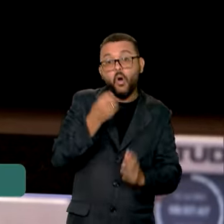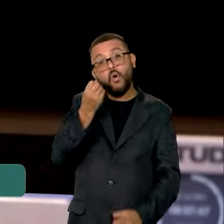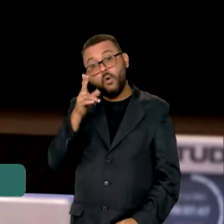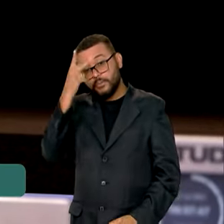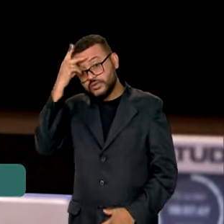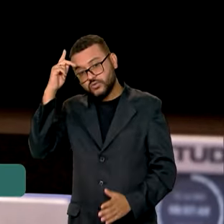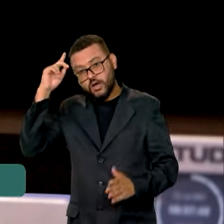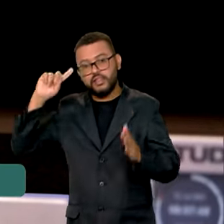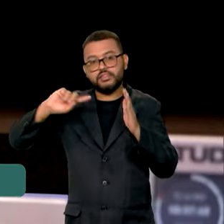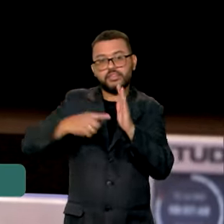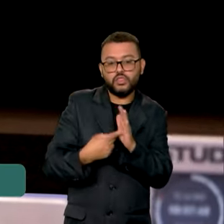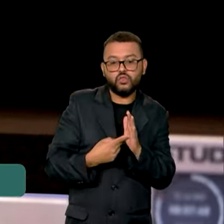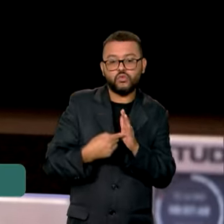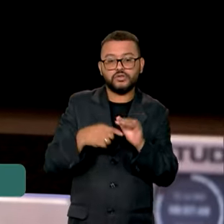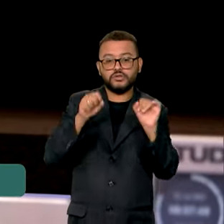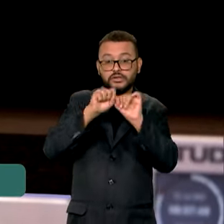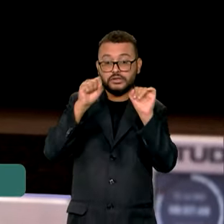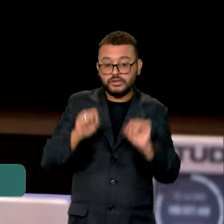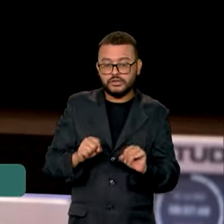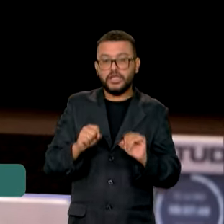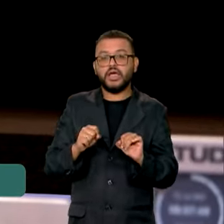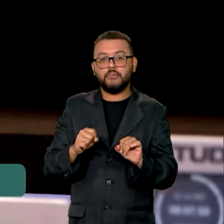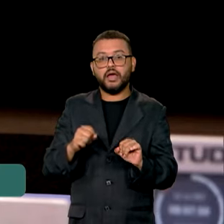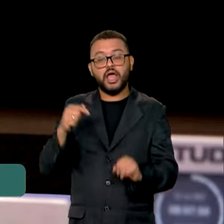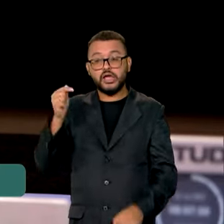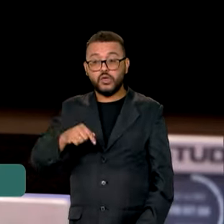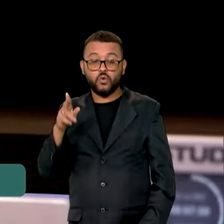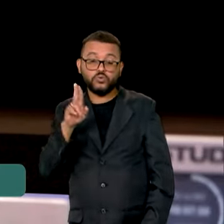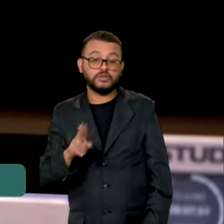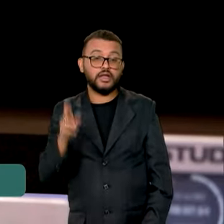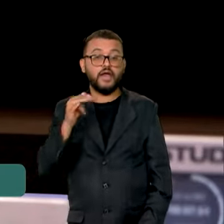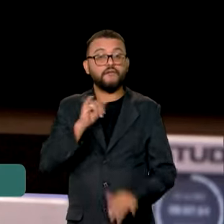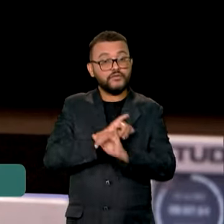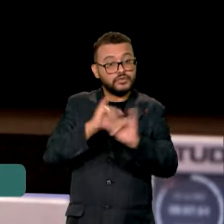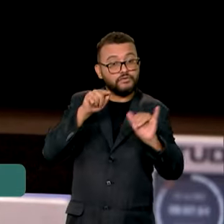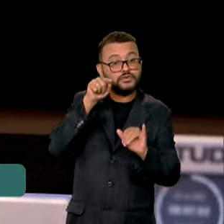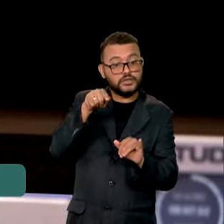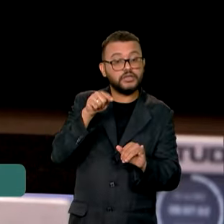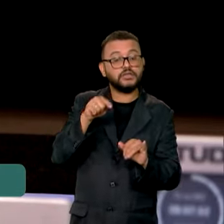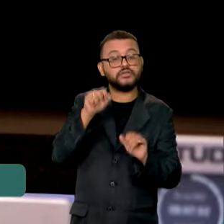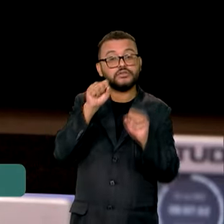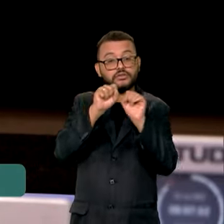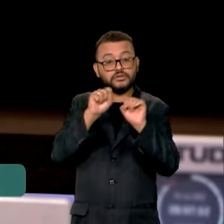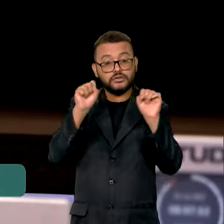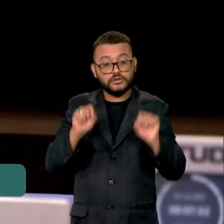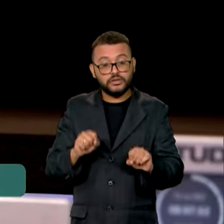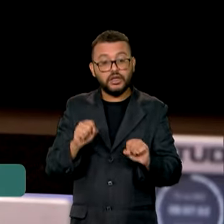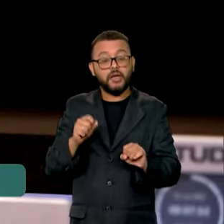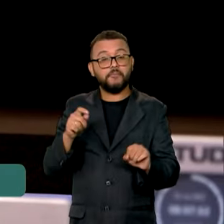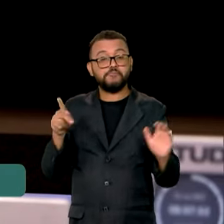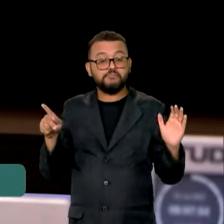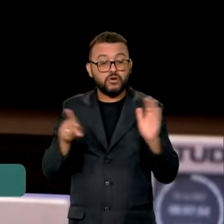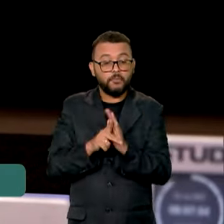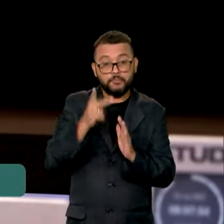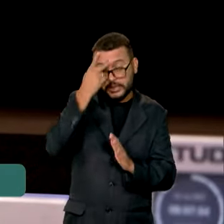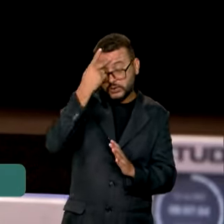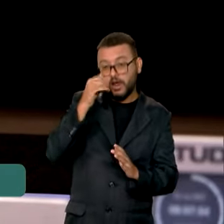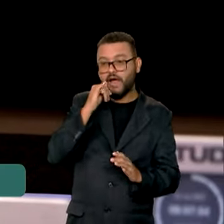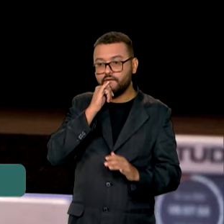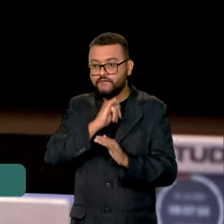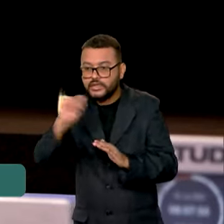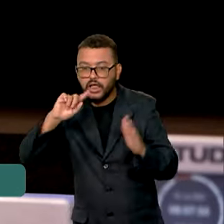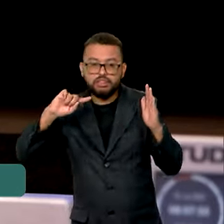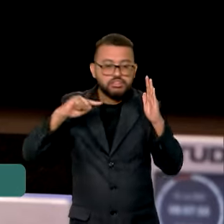no Fala BR. Inclusive, é importante usar esse espaço aqui para divulgar o Fala BR, sim, né? Que é o caminho que as pessoas têm para